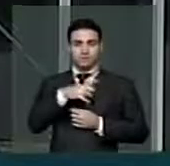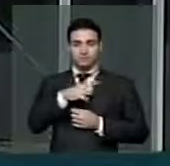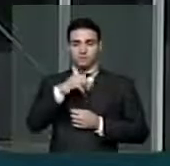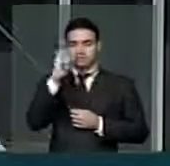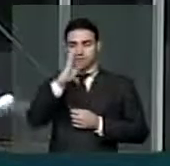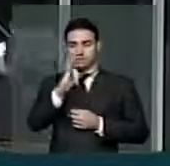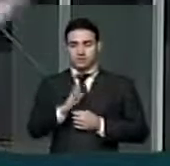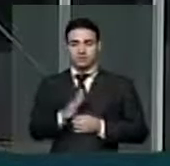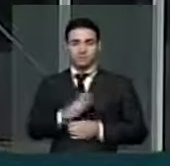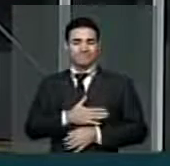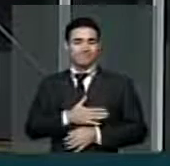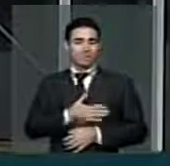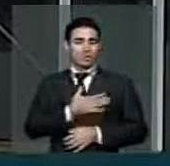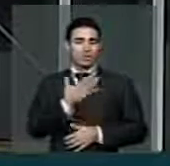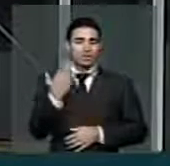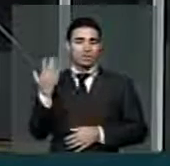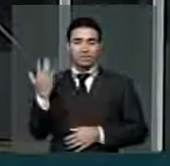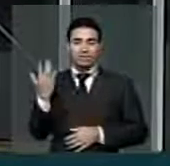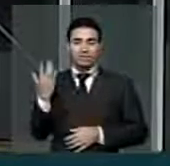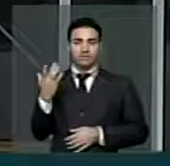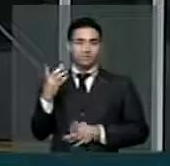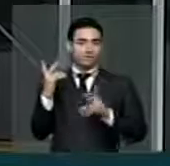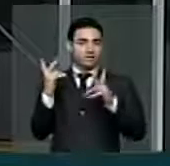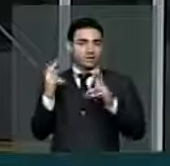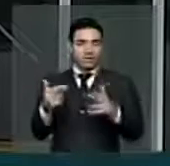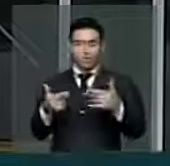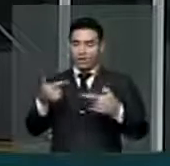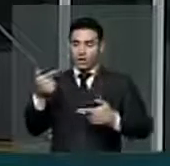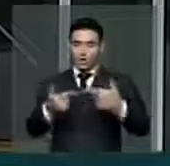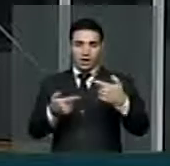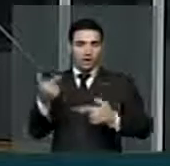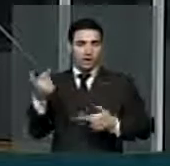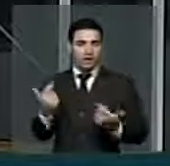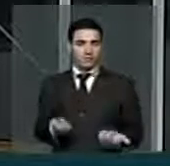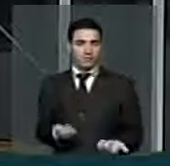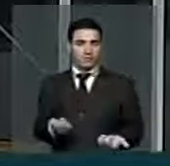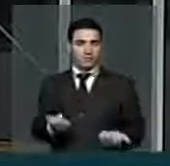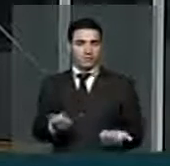Brasil são dados de uma guerra, são números de guerra.